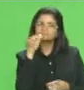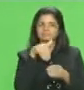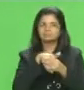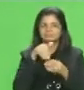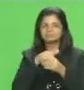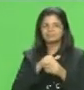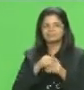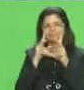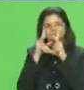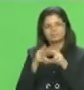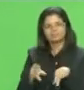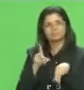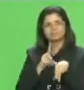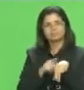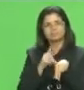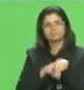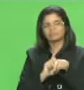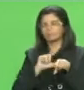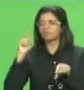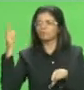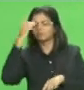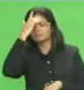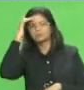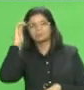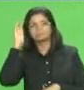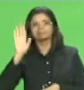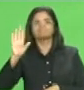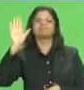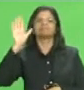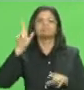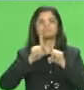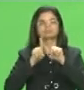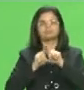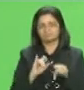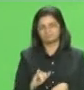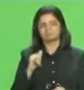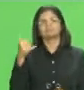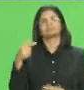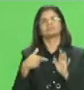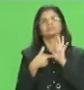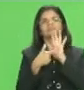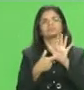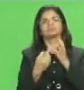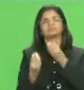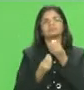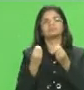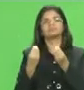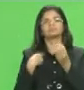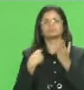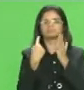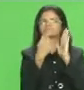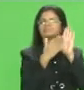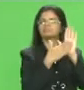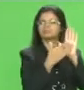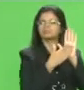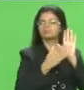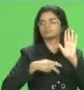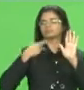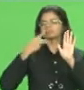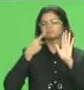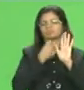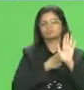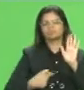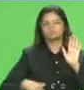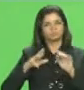eu terei o mesmo tempo, do outro candidato. E eu terei a oportunidade, de mostrar a você, o meu programa de governo. Eu nunca tive